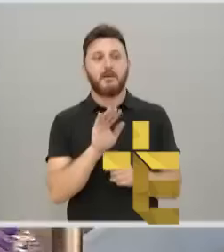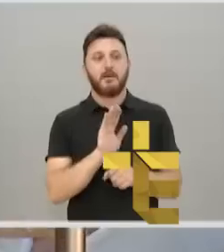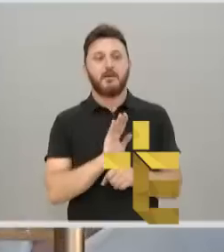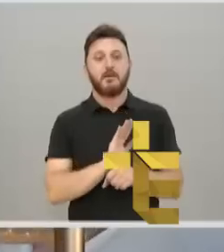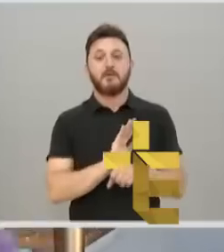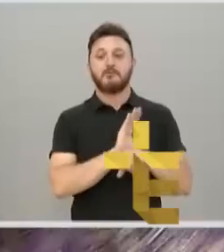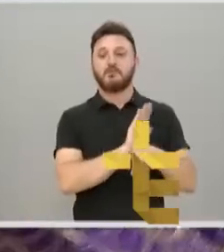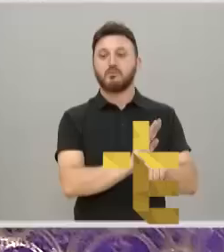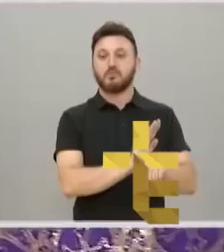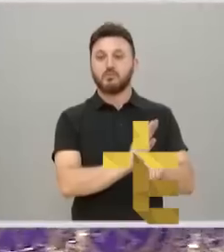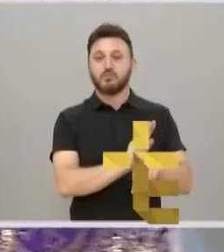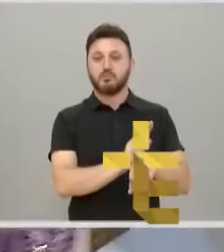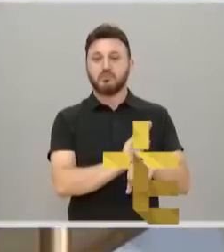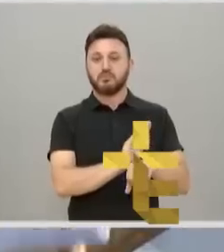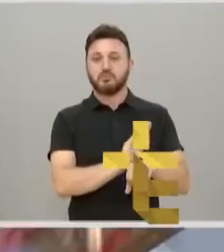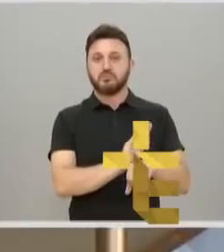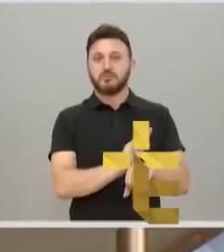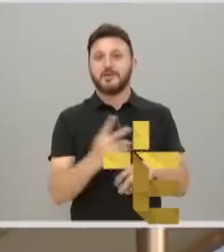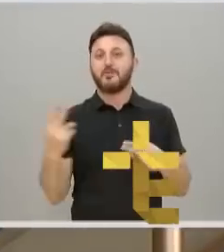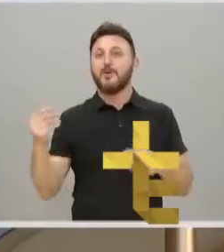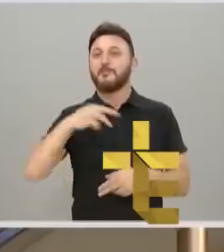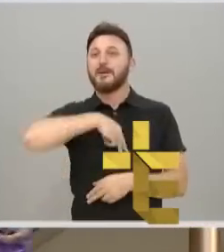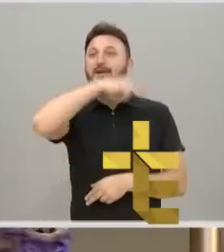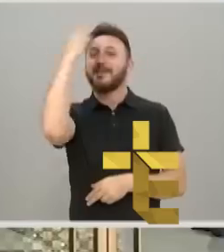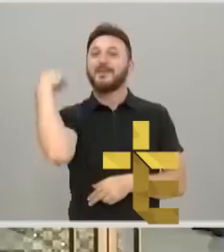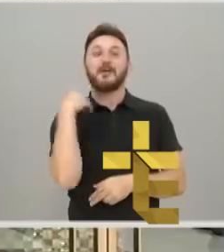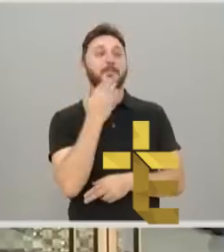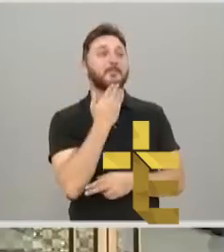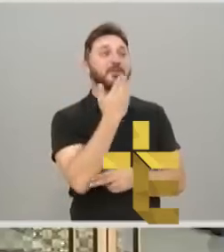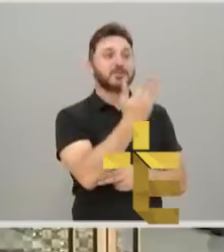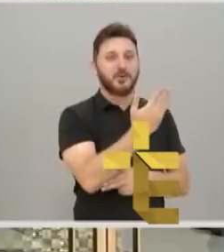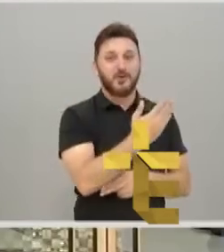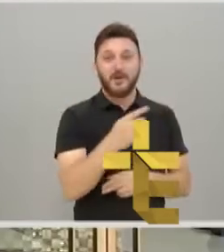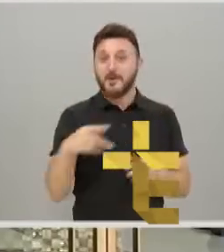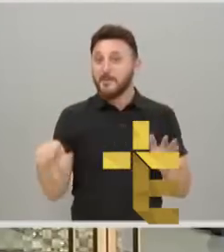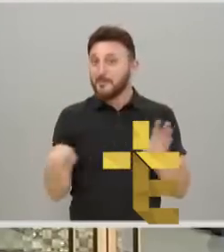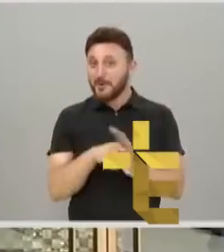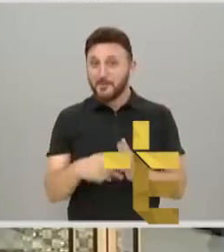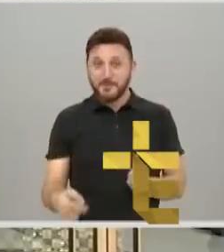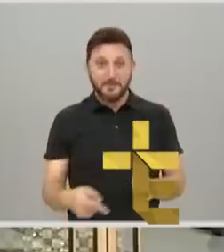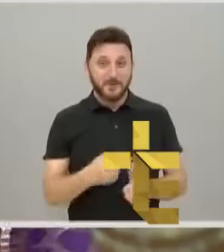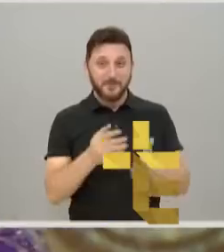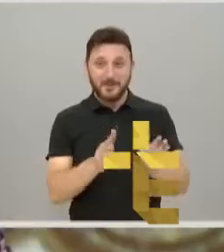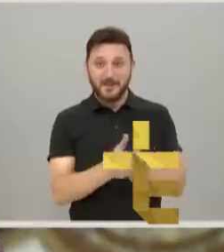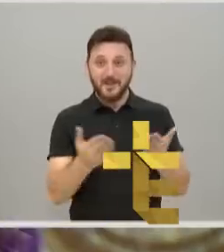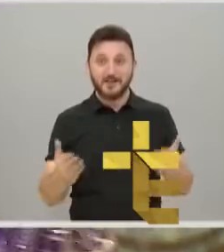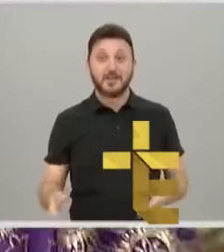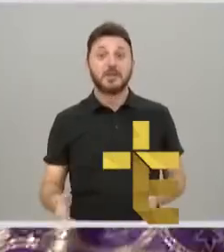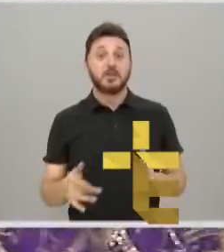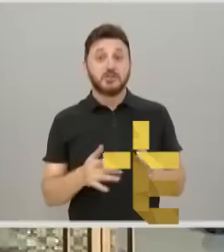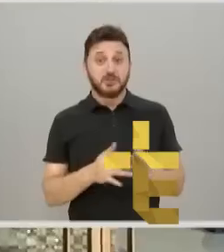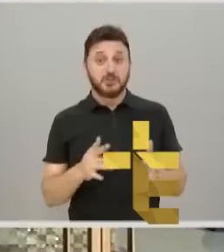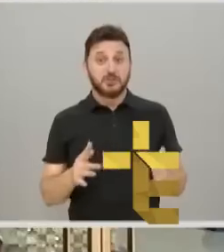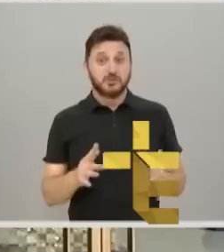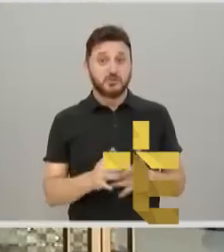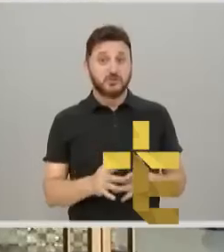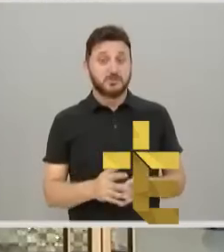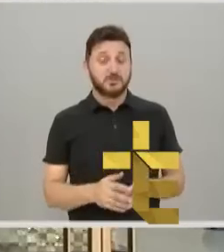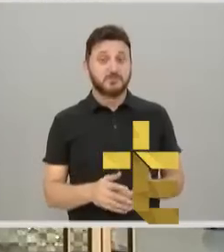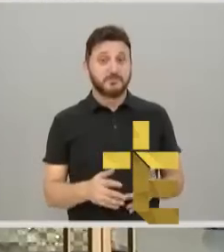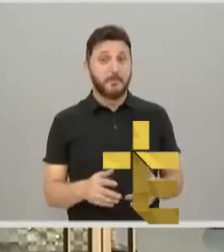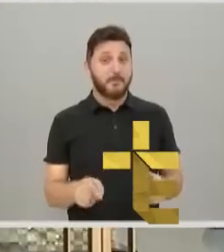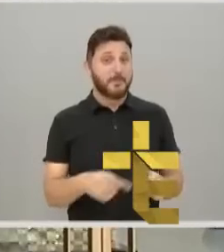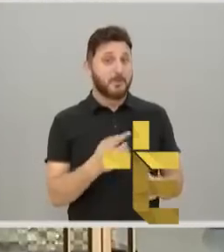favorecido por Nossa Senhora, foi ela que apresentou a Jesus, ele disse: mulher,